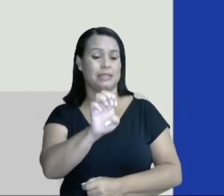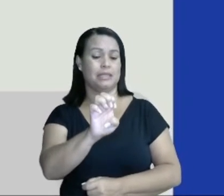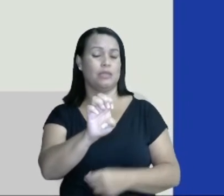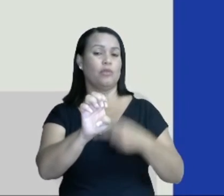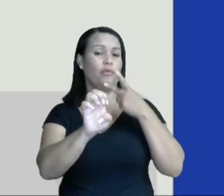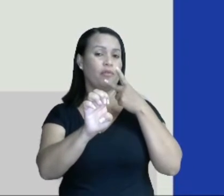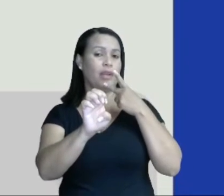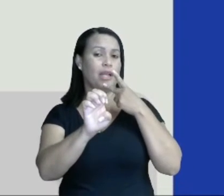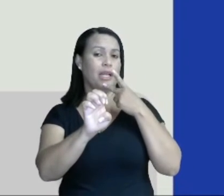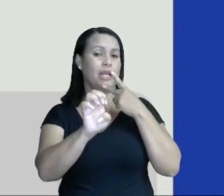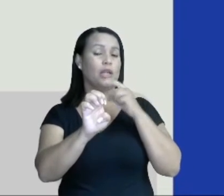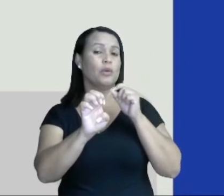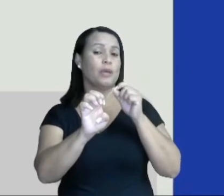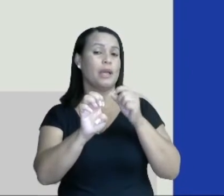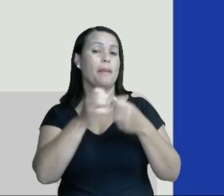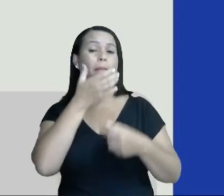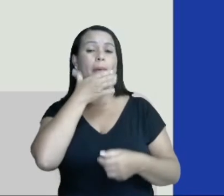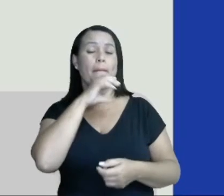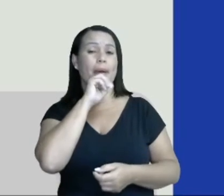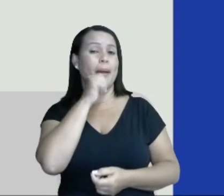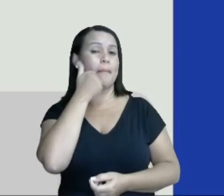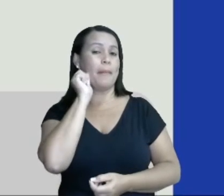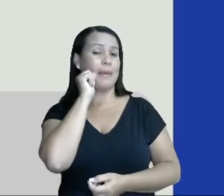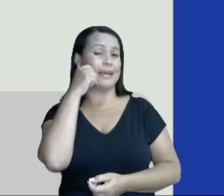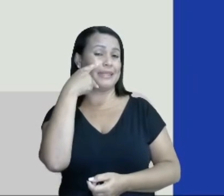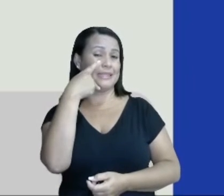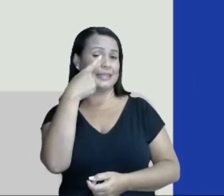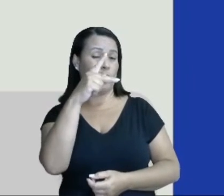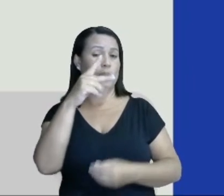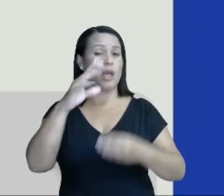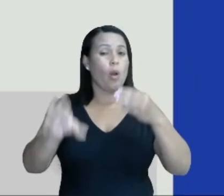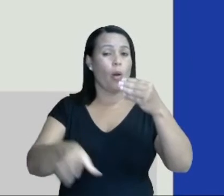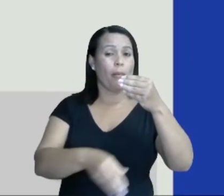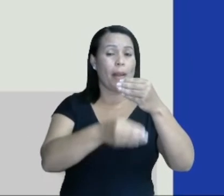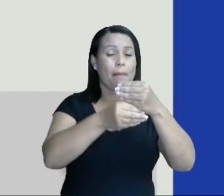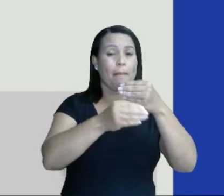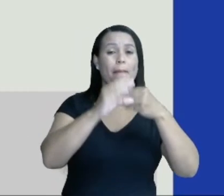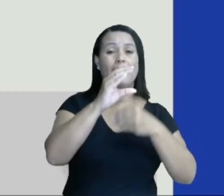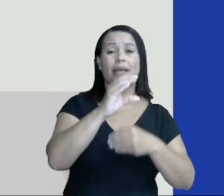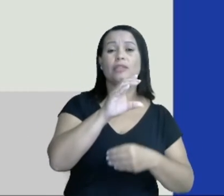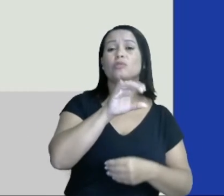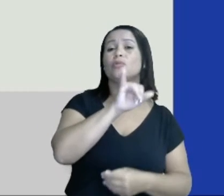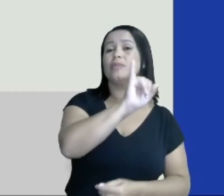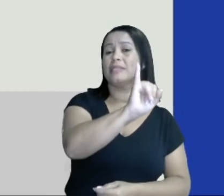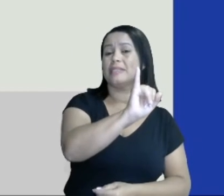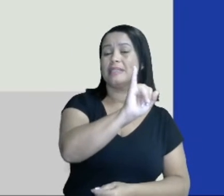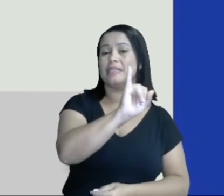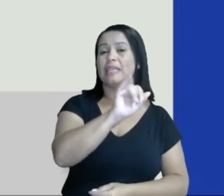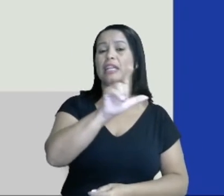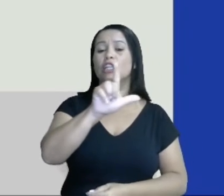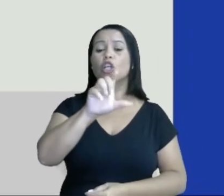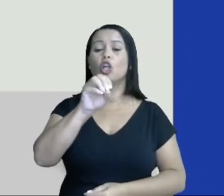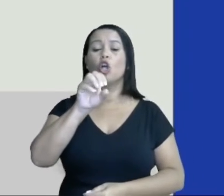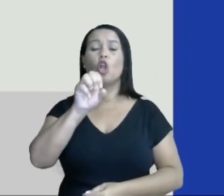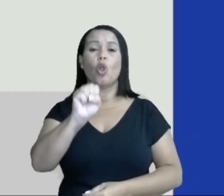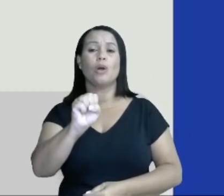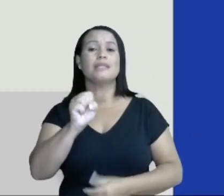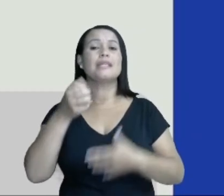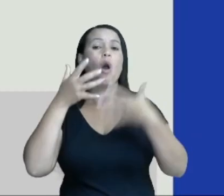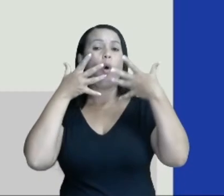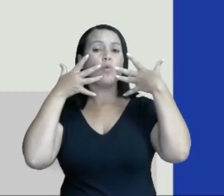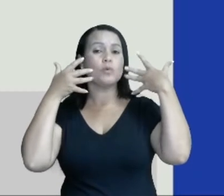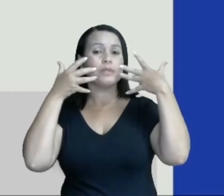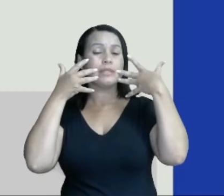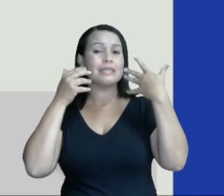a tus padres, que complemento indireto. E los, aos